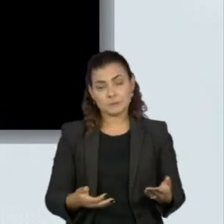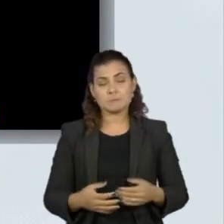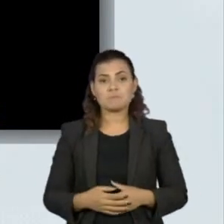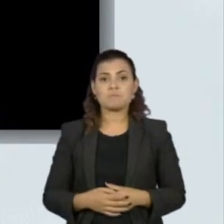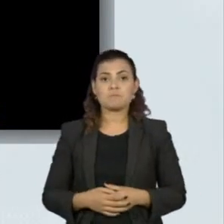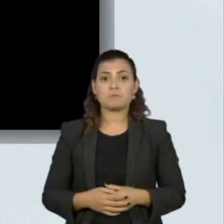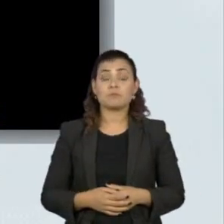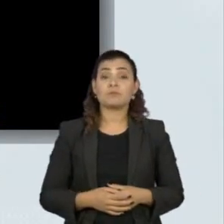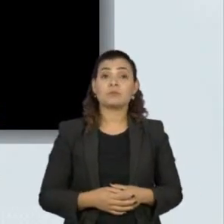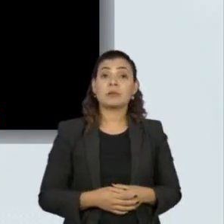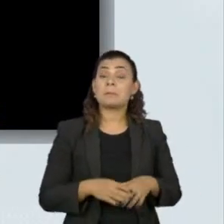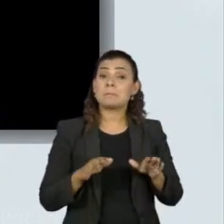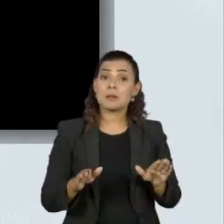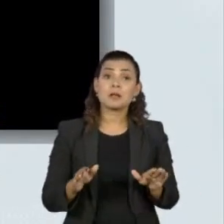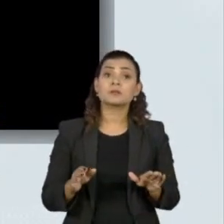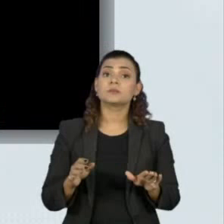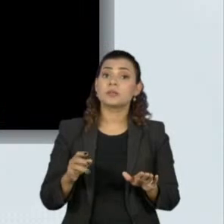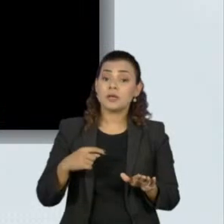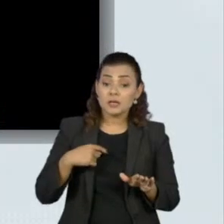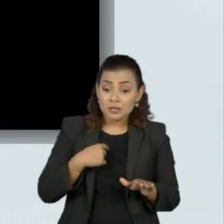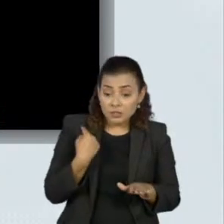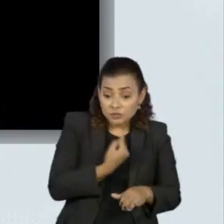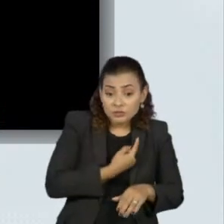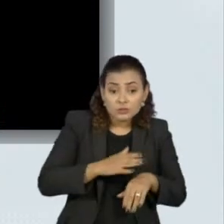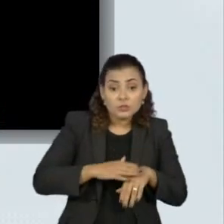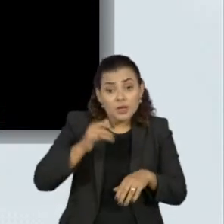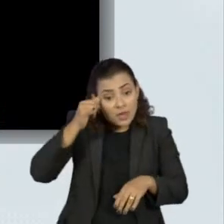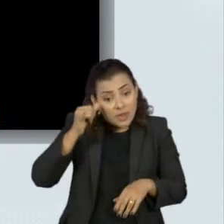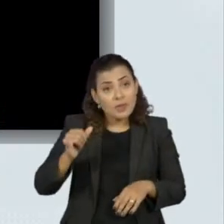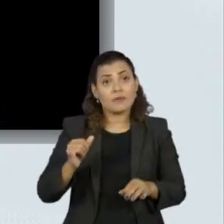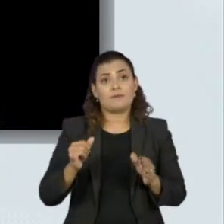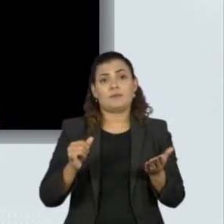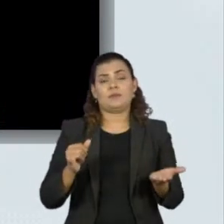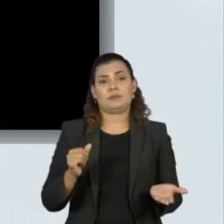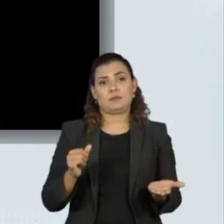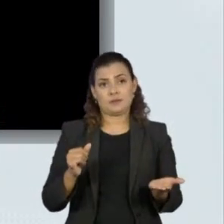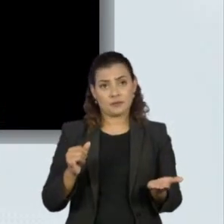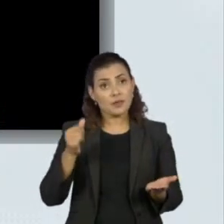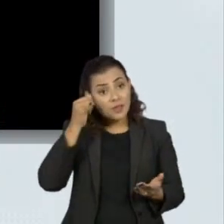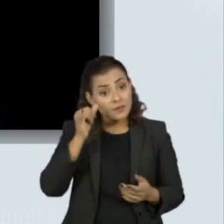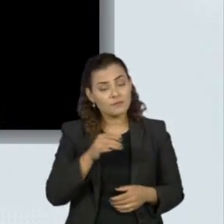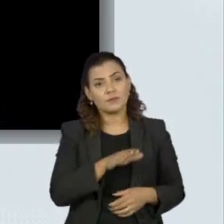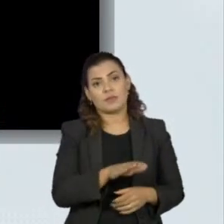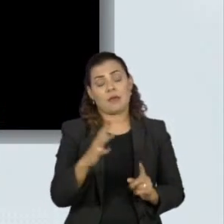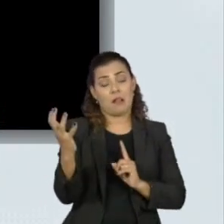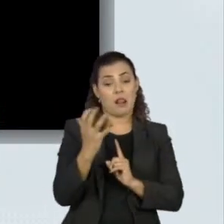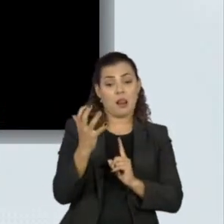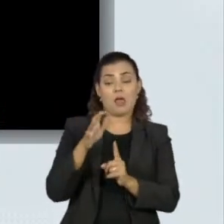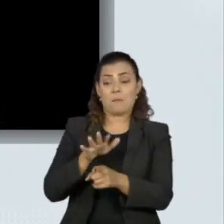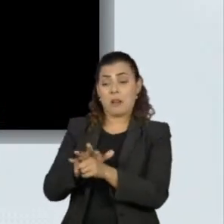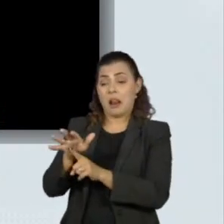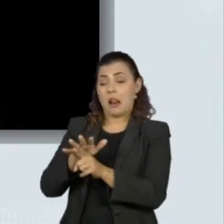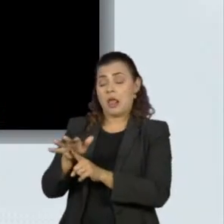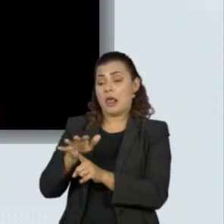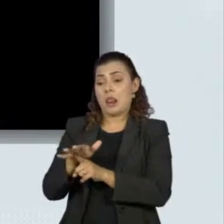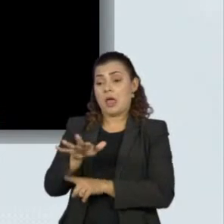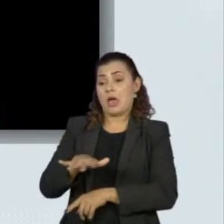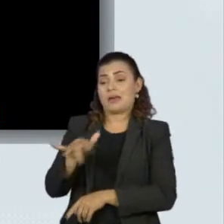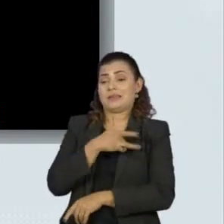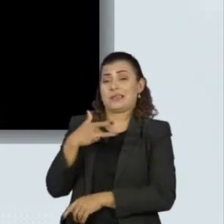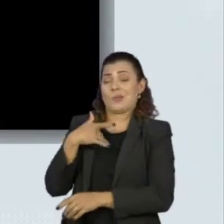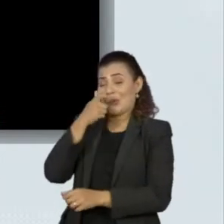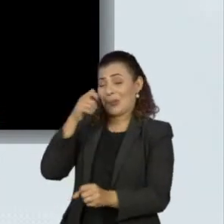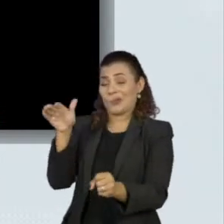E isso faz que a gente consiga, de fato, evitar essa pressão sobre o sistema de saúde, que as